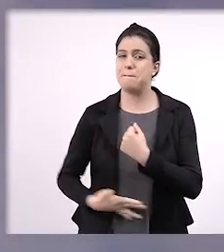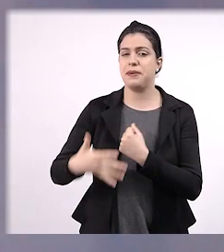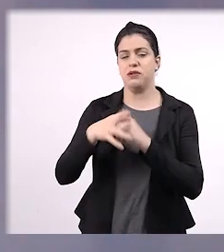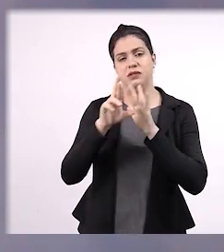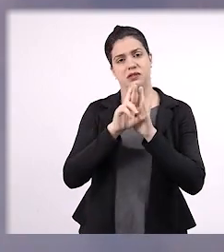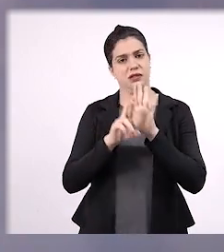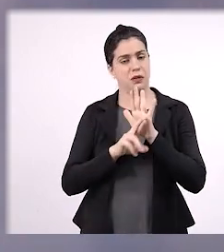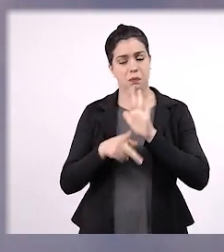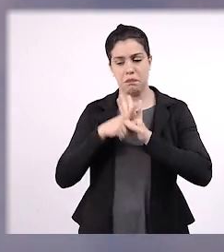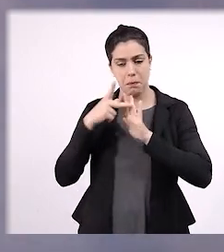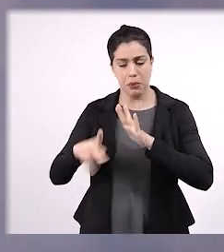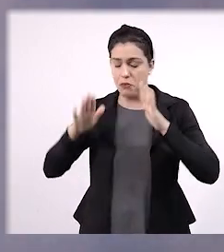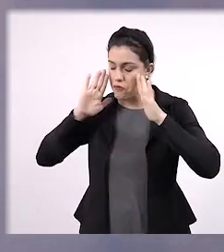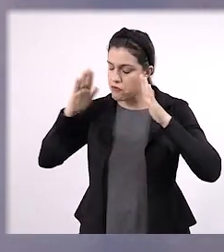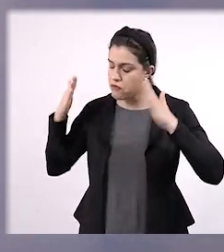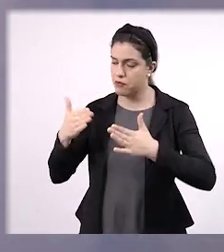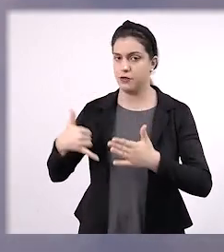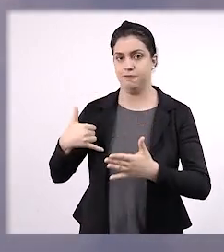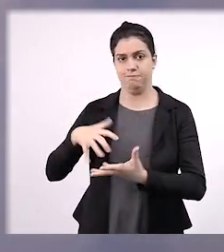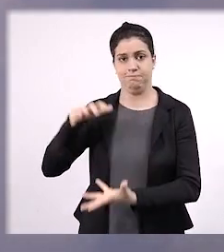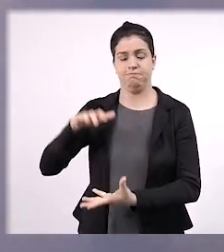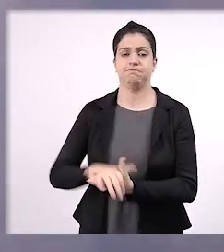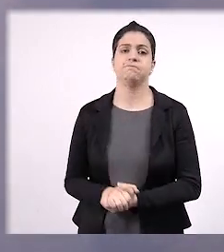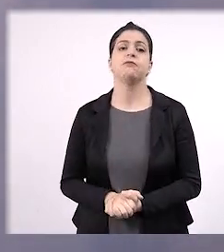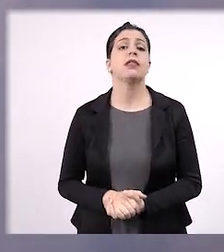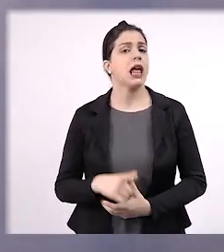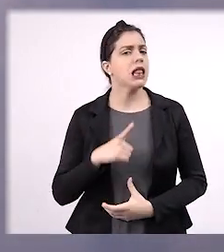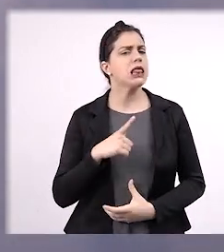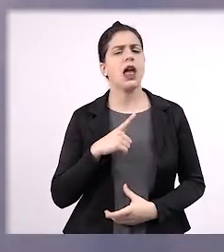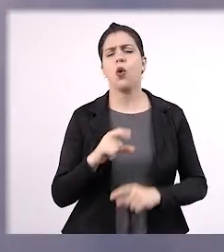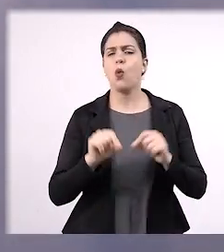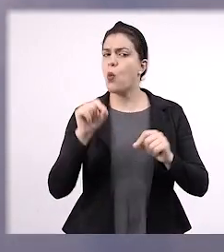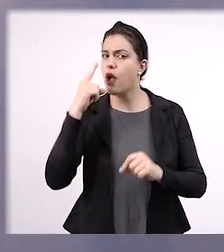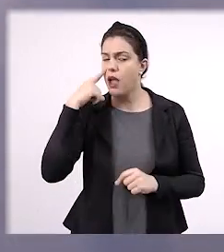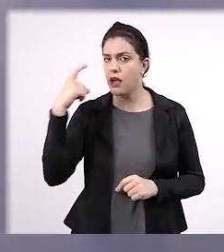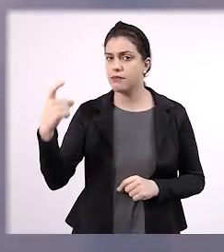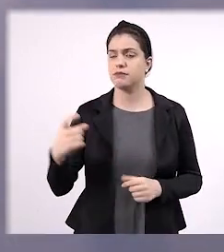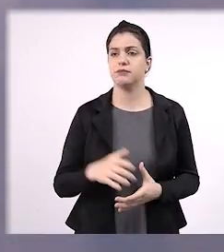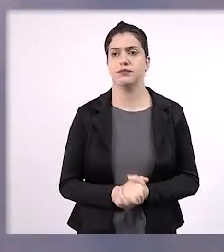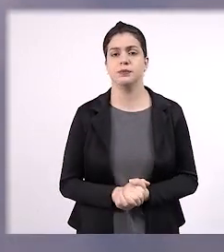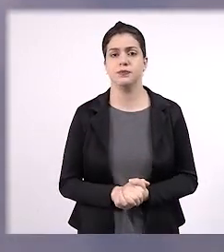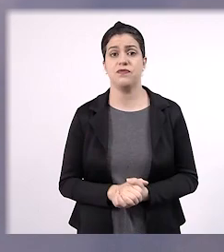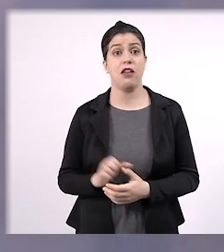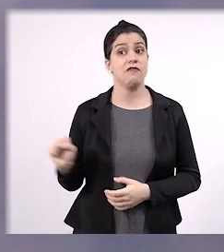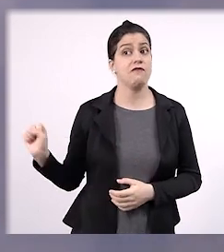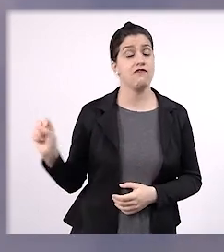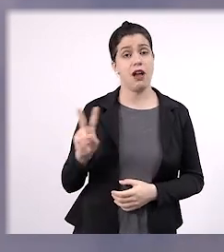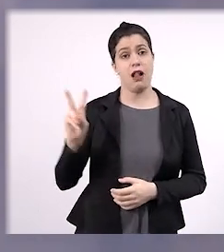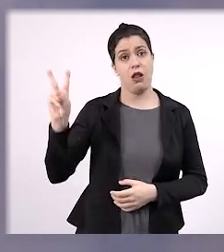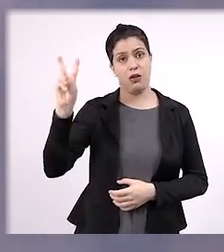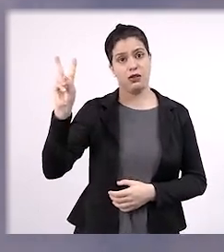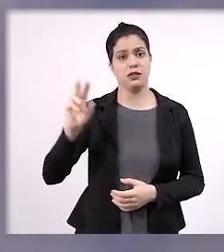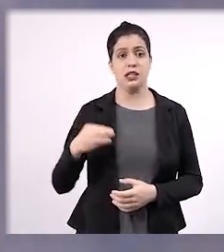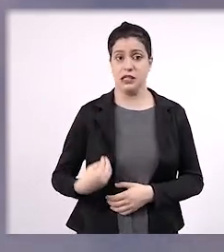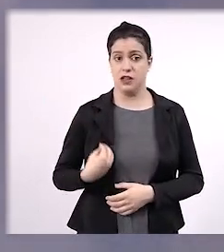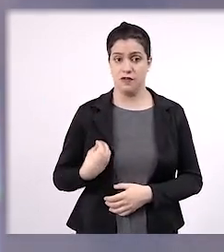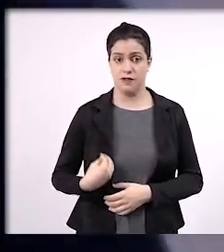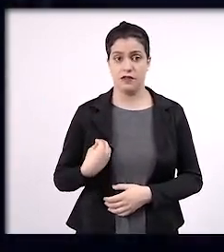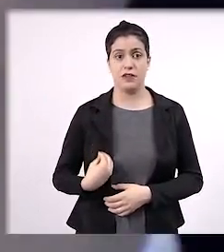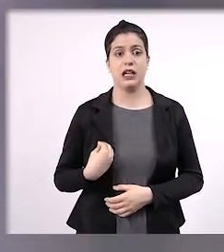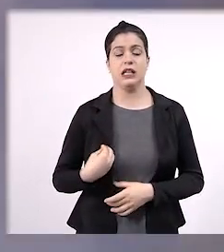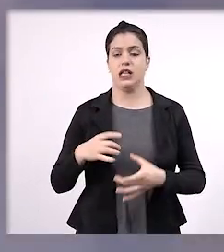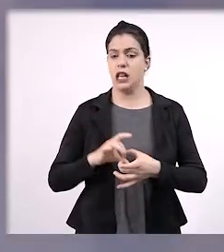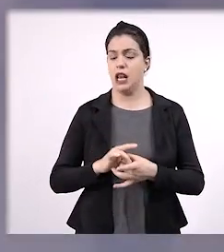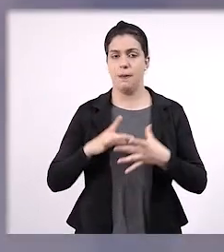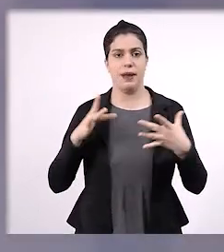à terceira idade. E ela traz, Radamés, um sistema muito interessante de valorização da